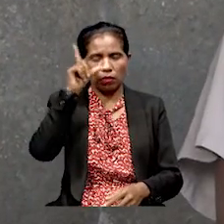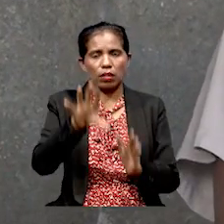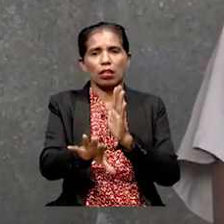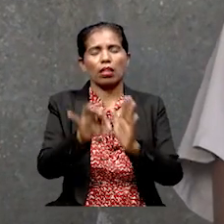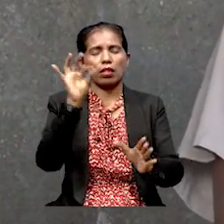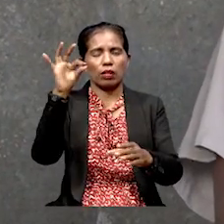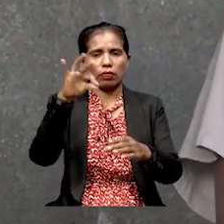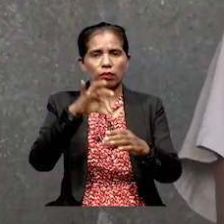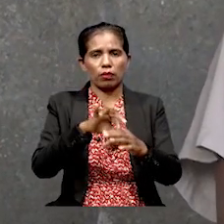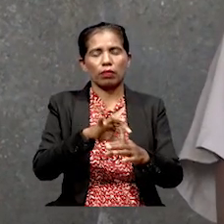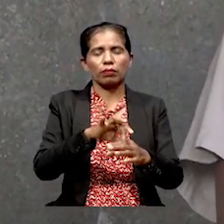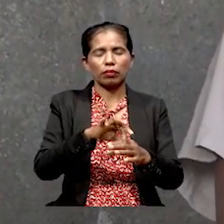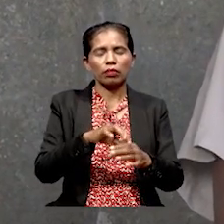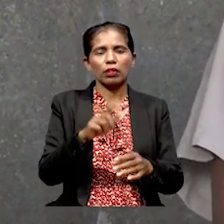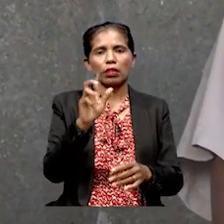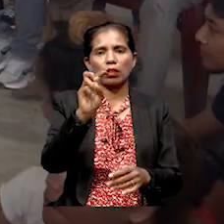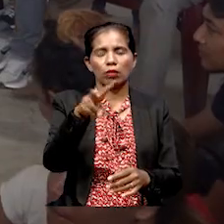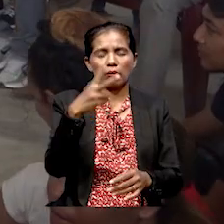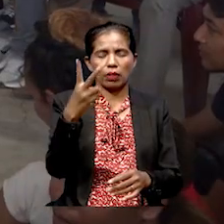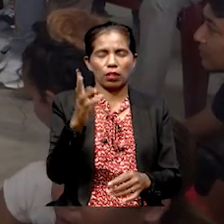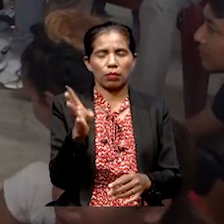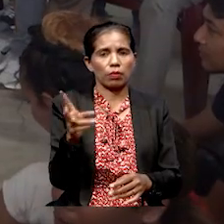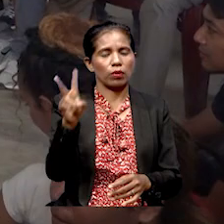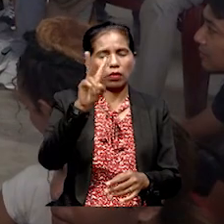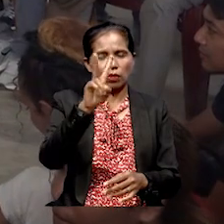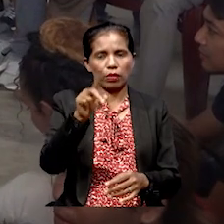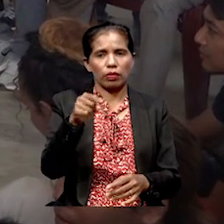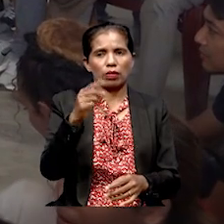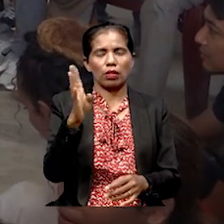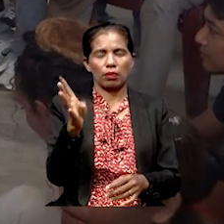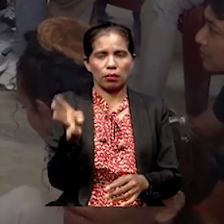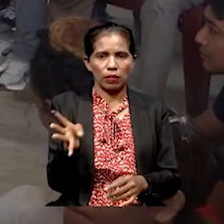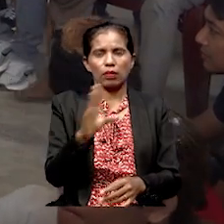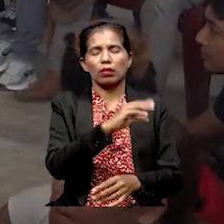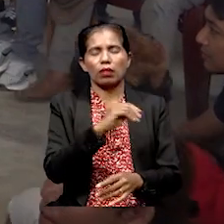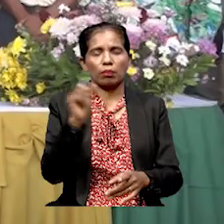votos rihun atus rua hatun resen rua virgula atus hat hat nulu, ho